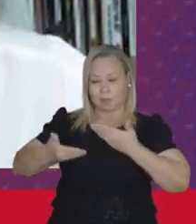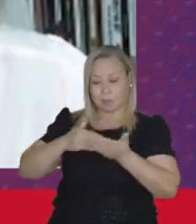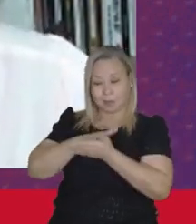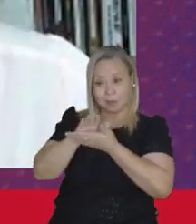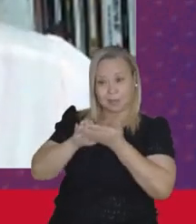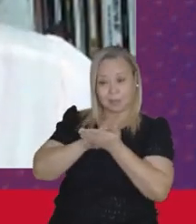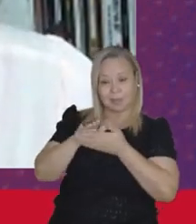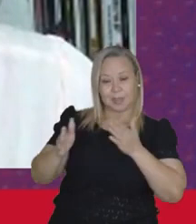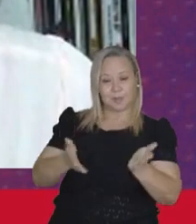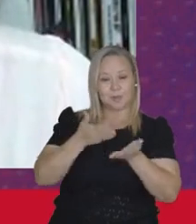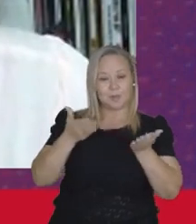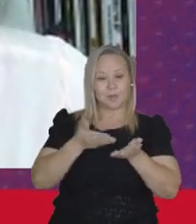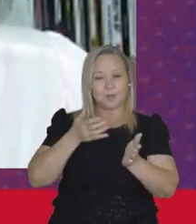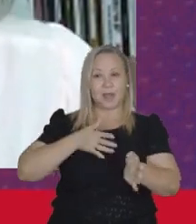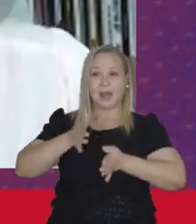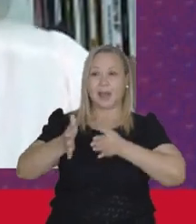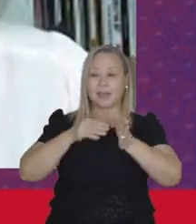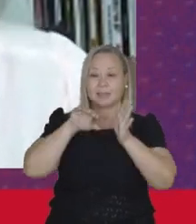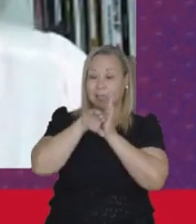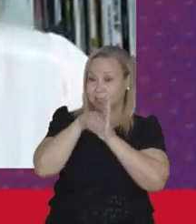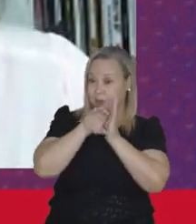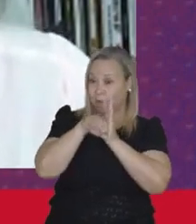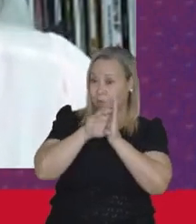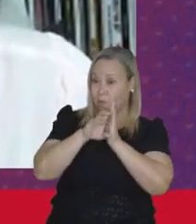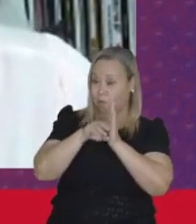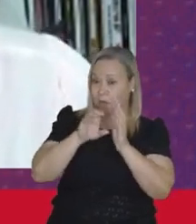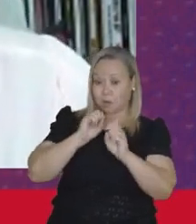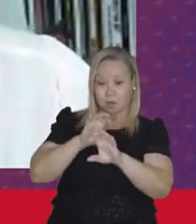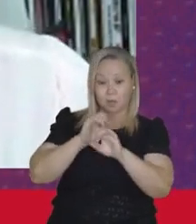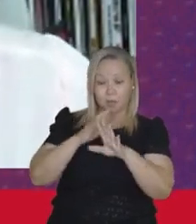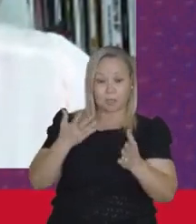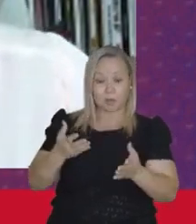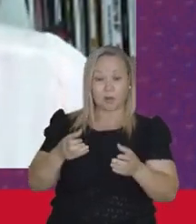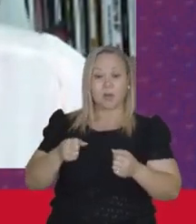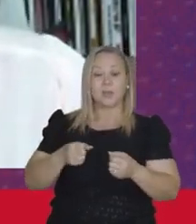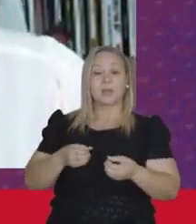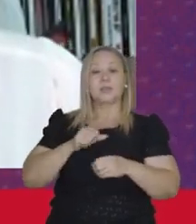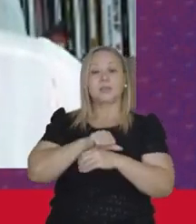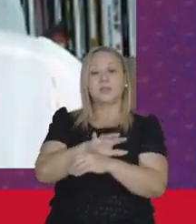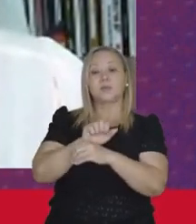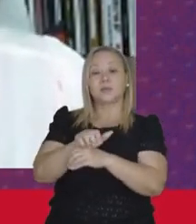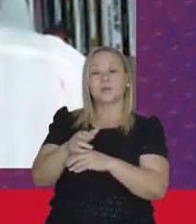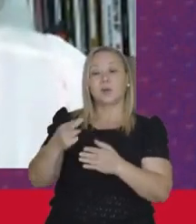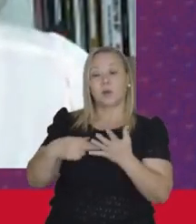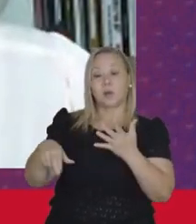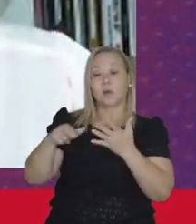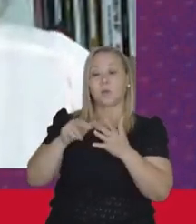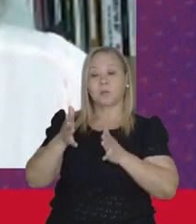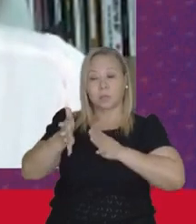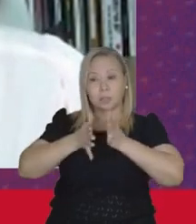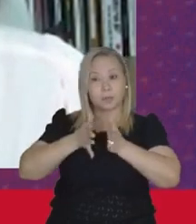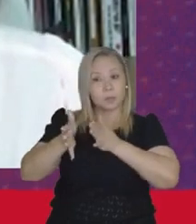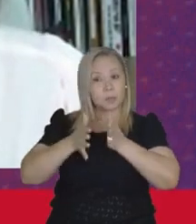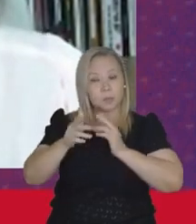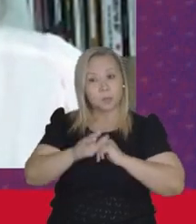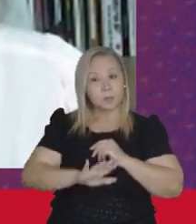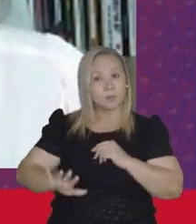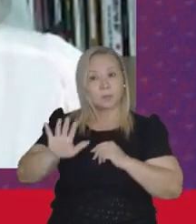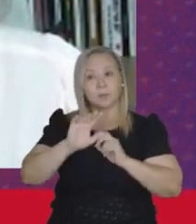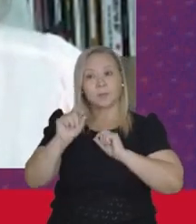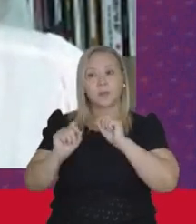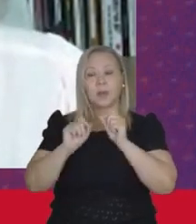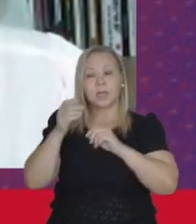promover o seu pleno acesso ao currículo e sem lhe disponibilizar os recursos de acessibilidade para